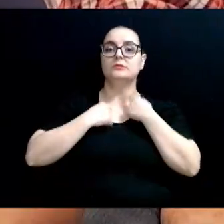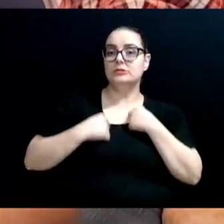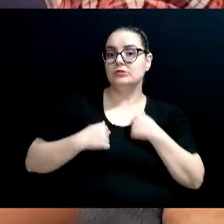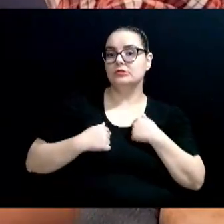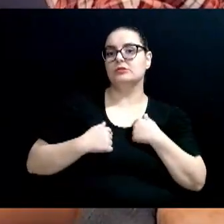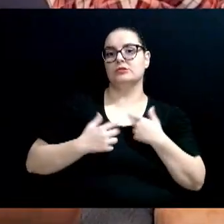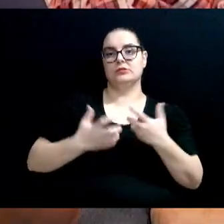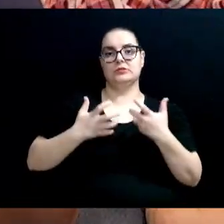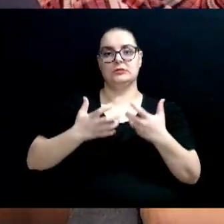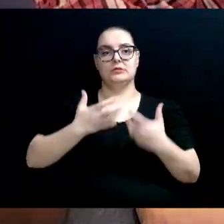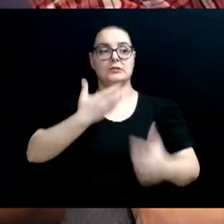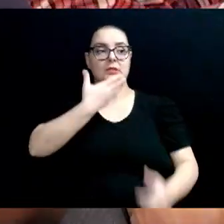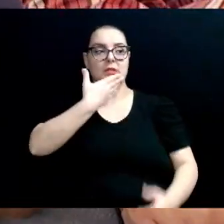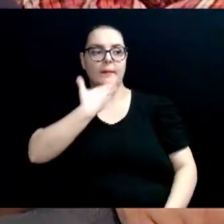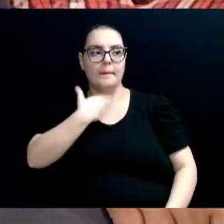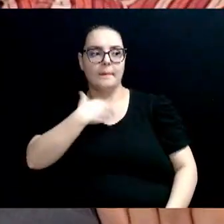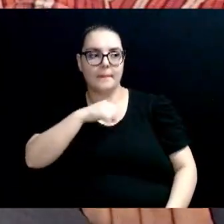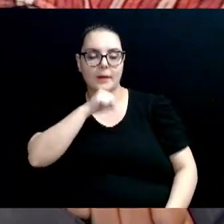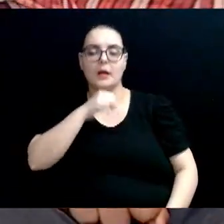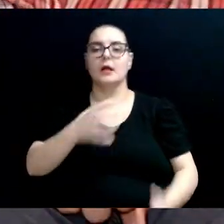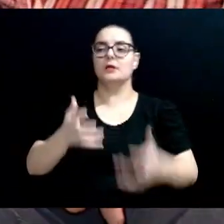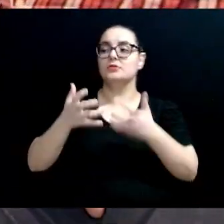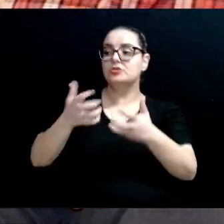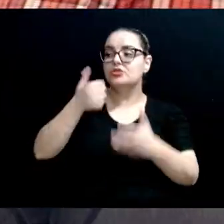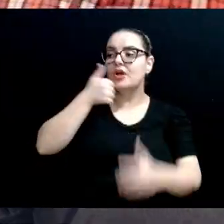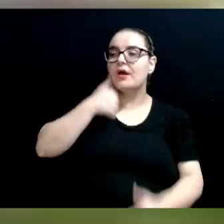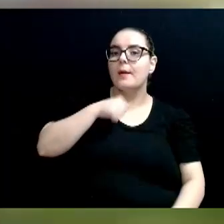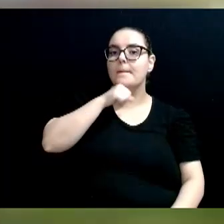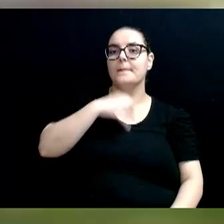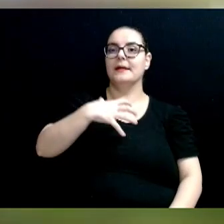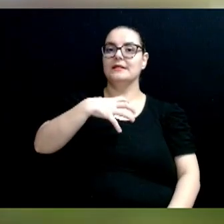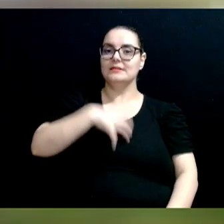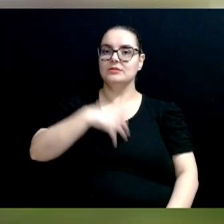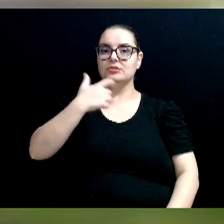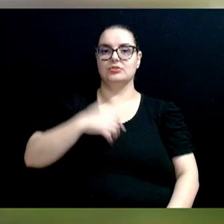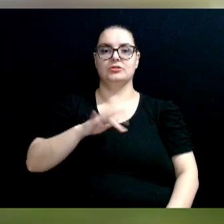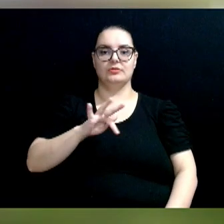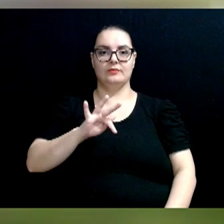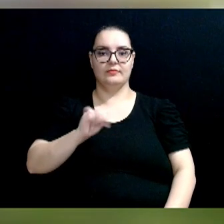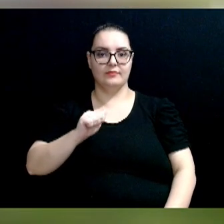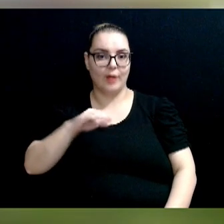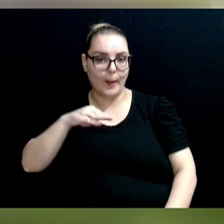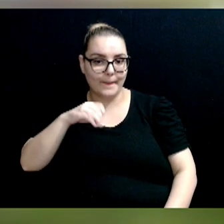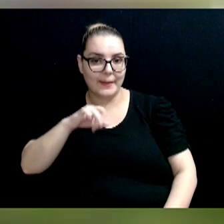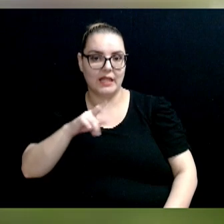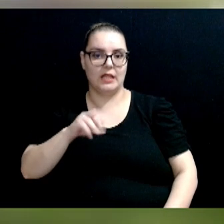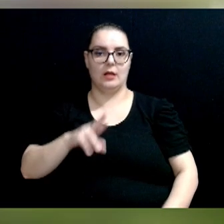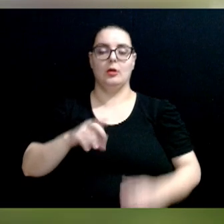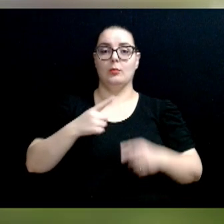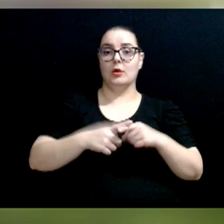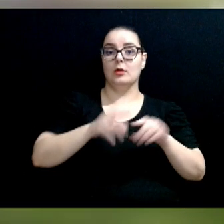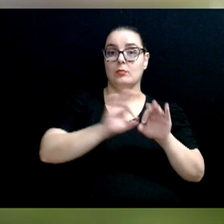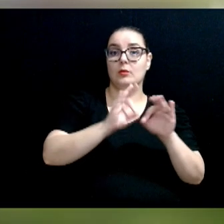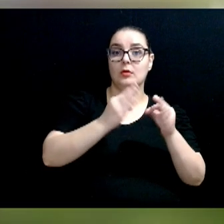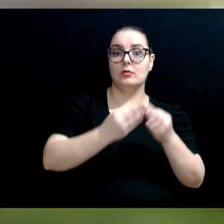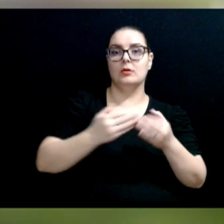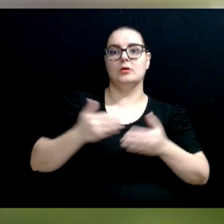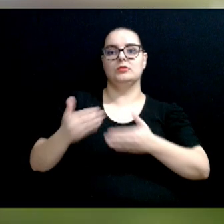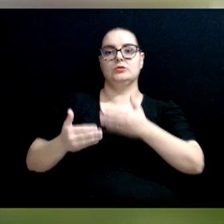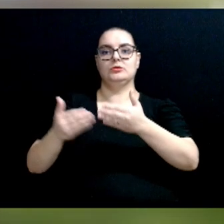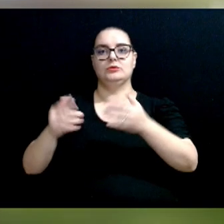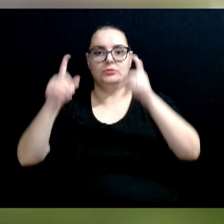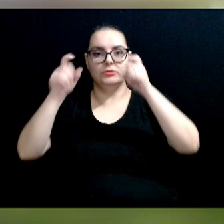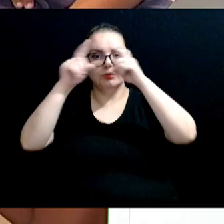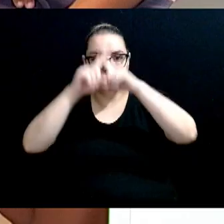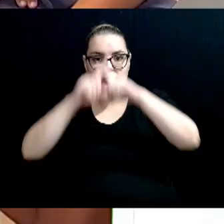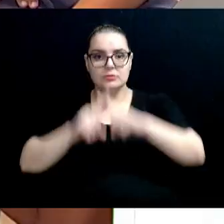de ser pai, é a fraternidade familiar. Porque numa família, a gente passa pelos desafios e